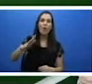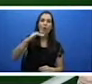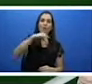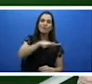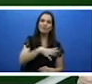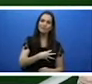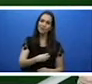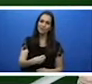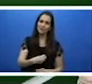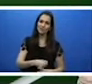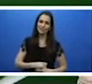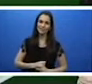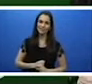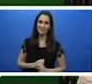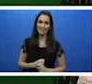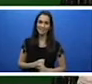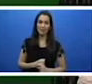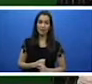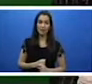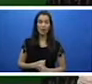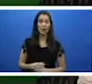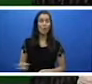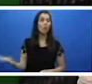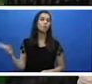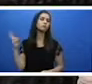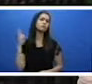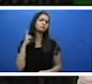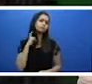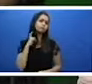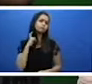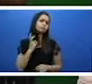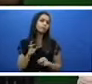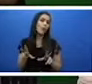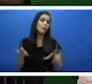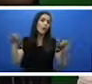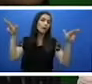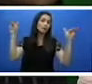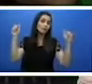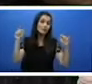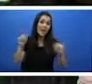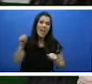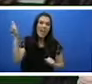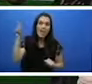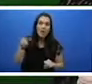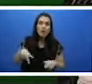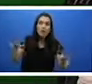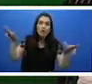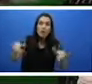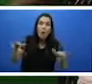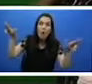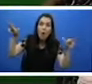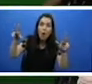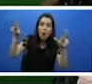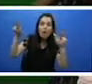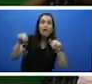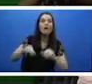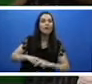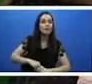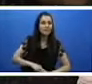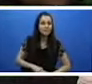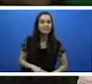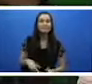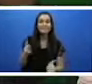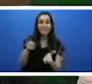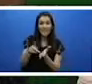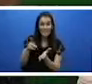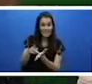olha. Já o morcego é um mamífero que voa. Isto, crianças, olha o você